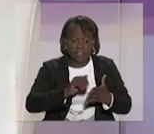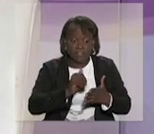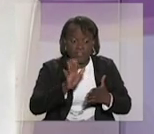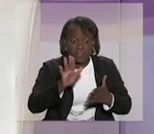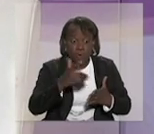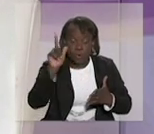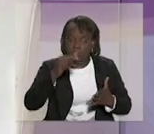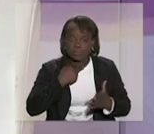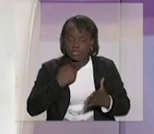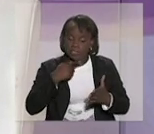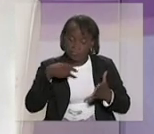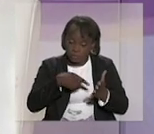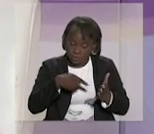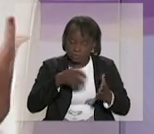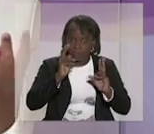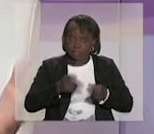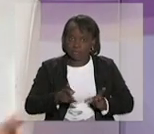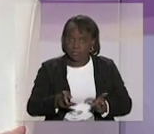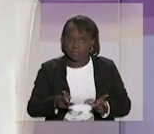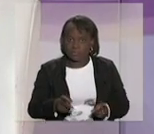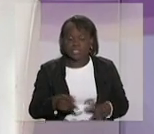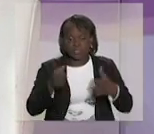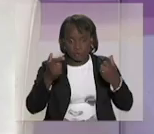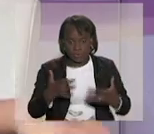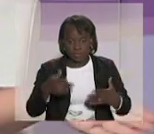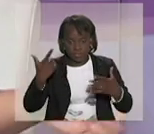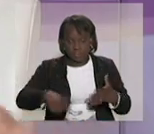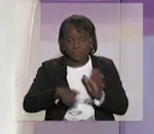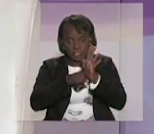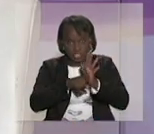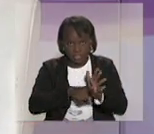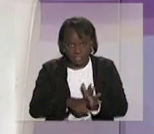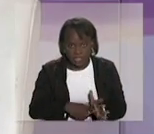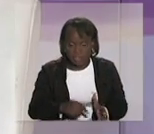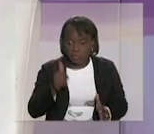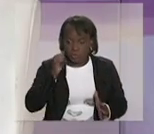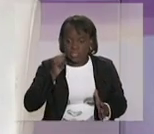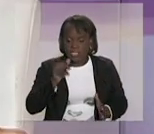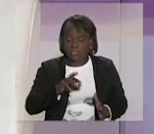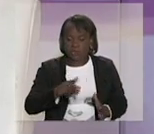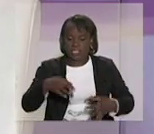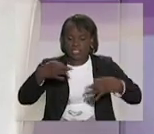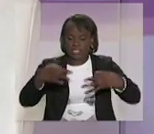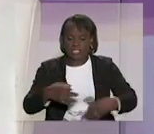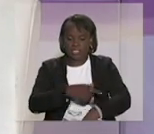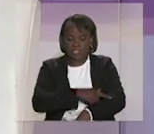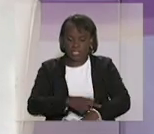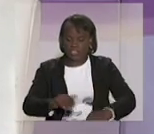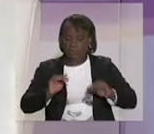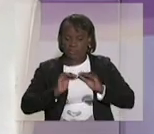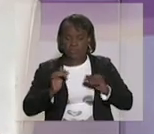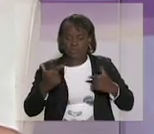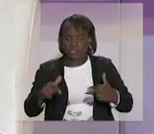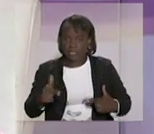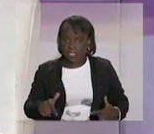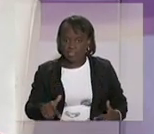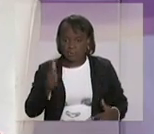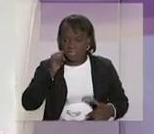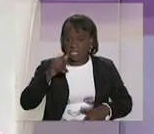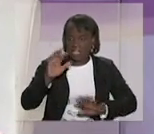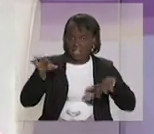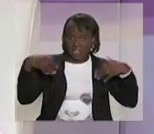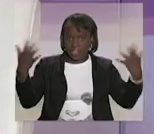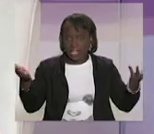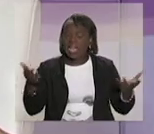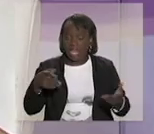nossa sociedade. E quando você diz, novamente citando a pesquisa, né, que a mulher que não se dá o respeito, a mulher que usa uma certa roupa, ou que